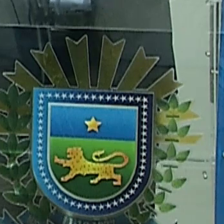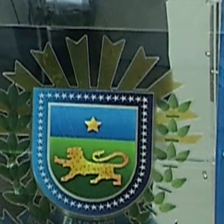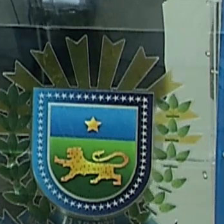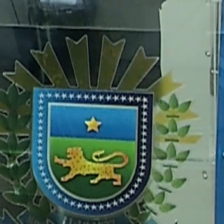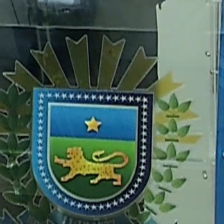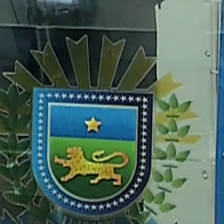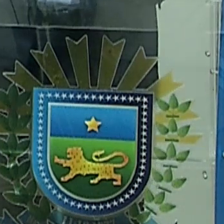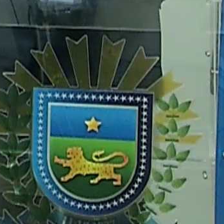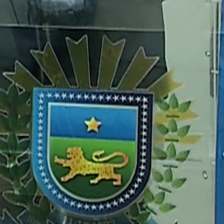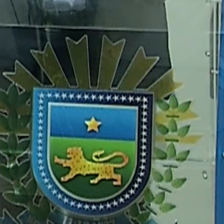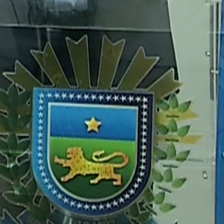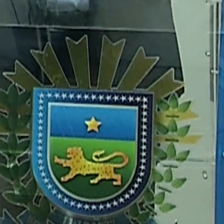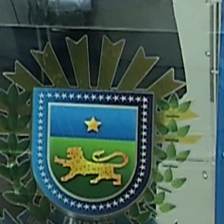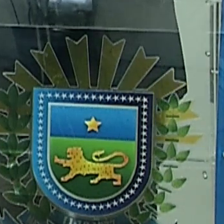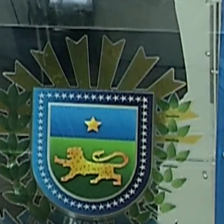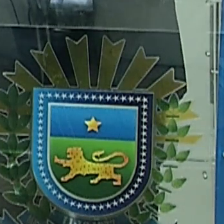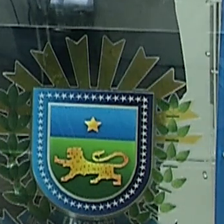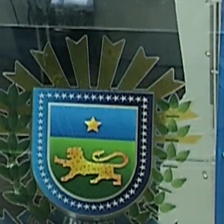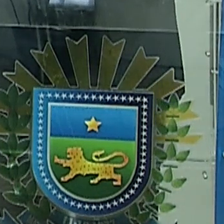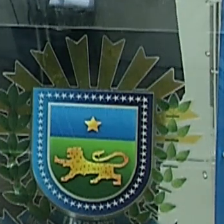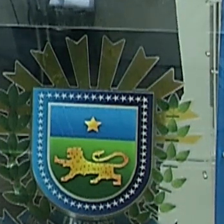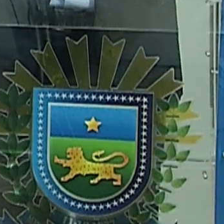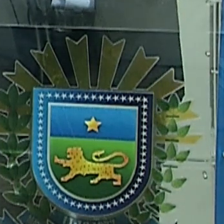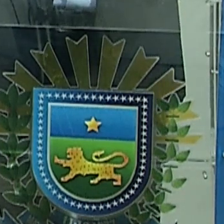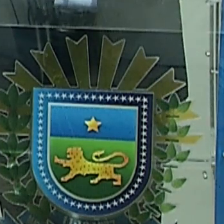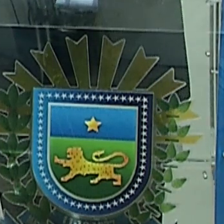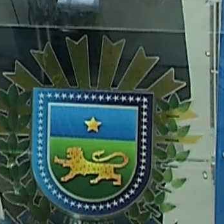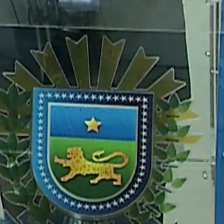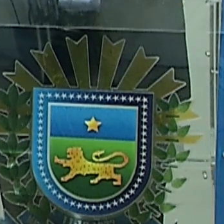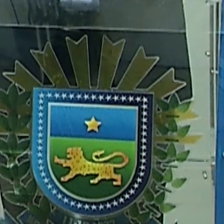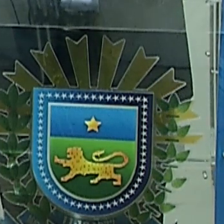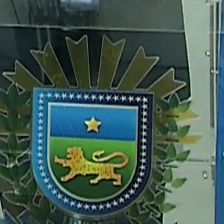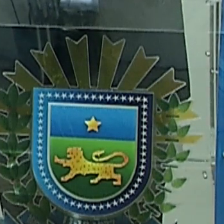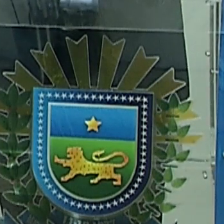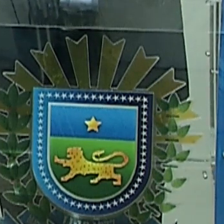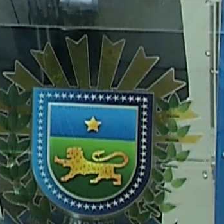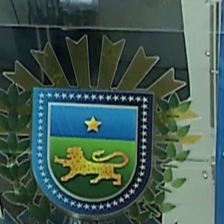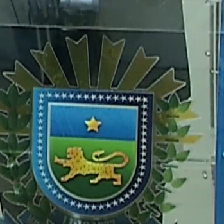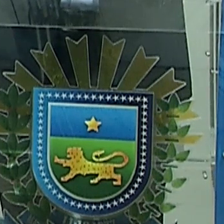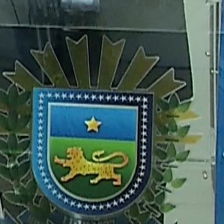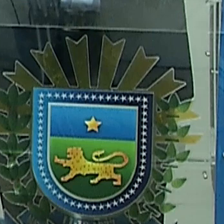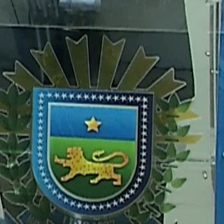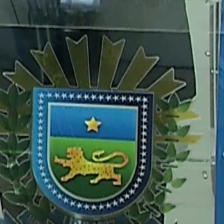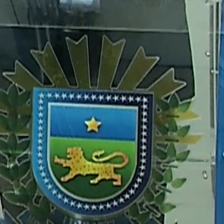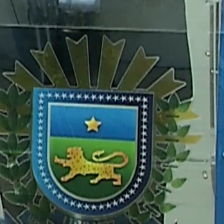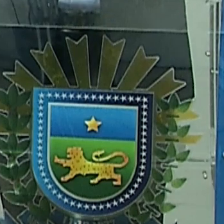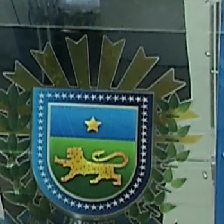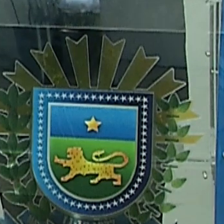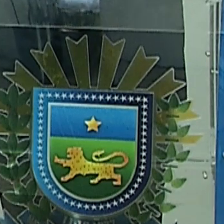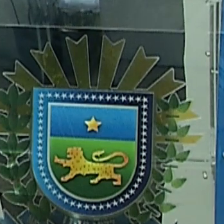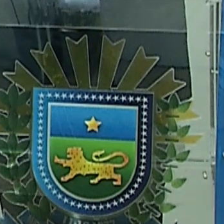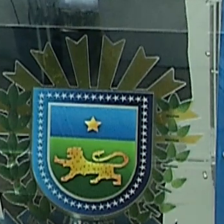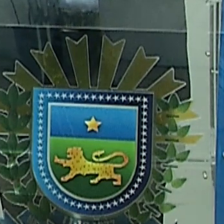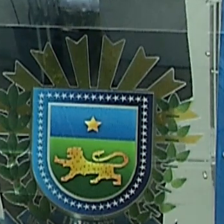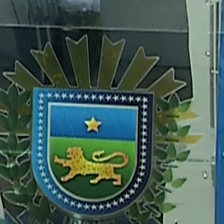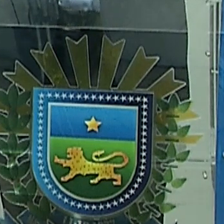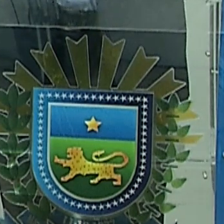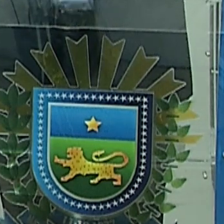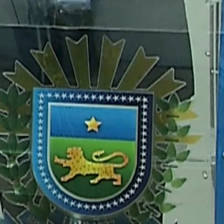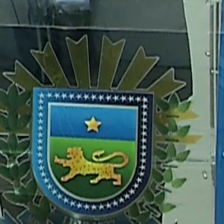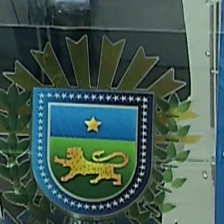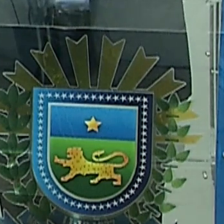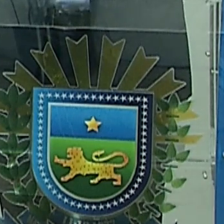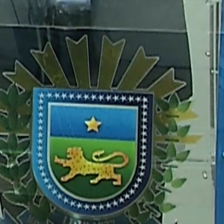do FCO, com o pagamento apenas dos juros agora em 2024. No caso dos contratos mais longos, uma diluição